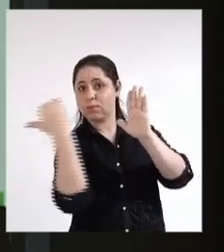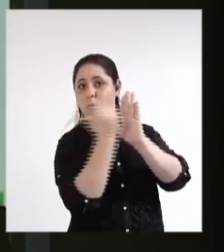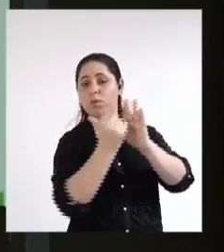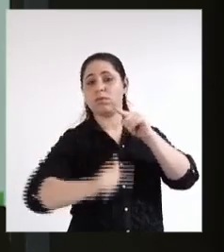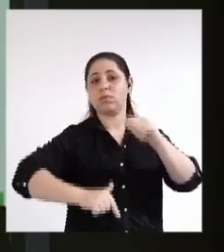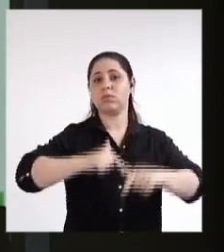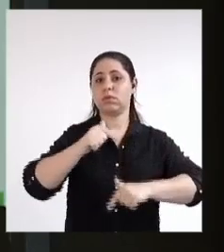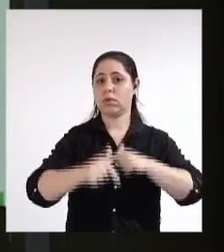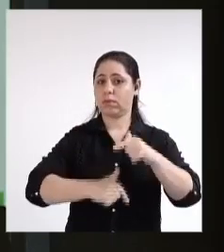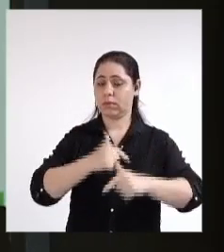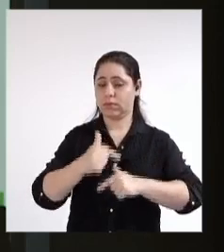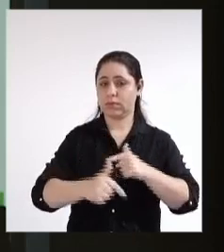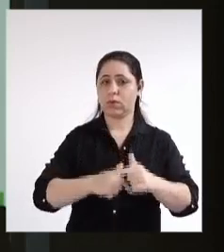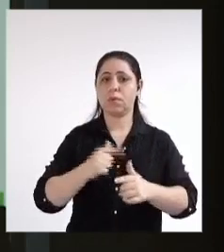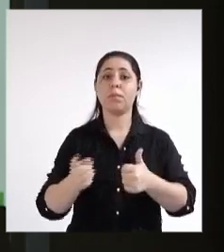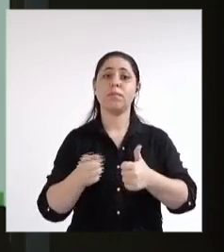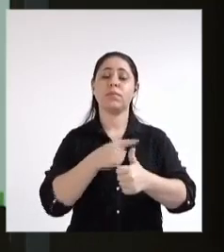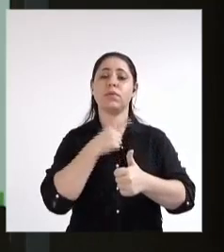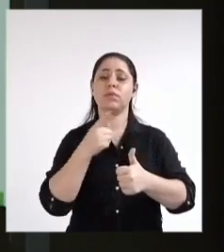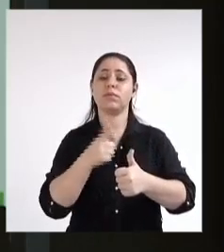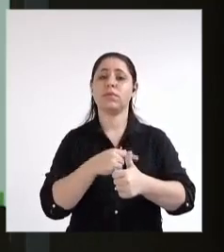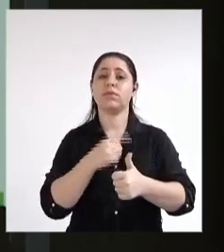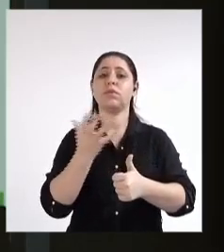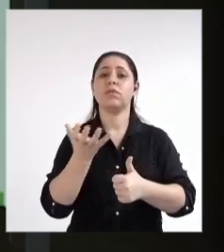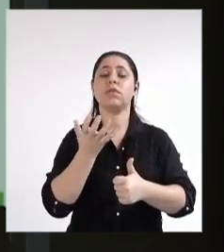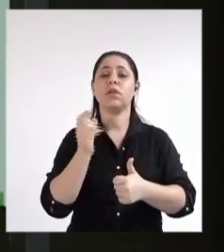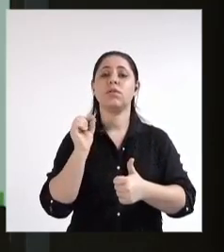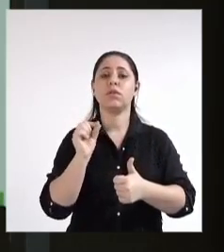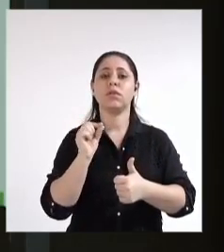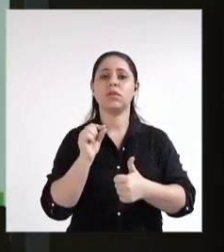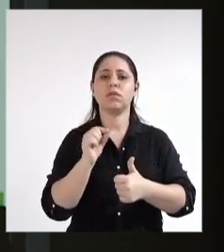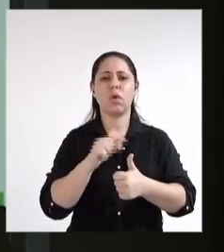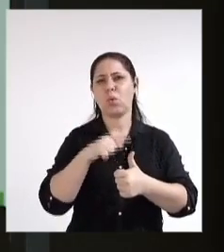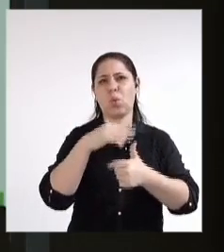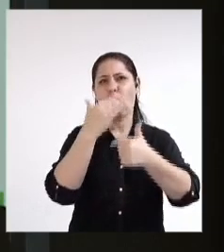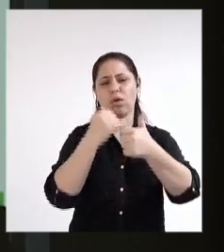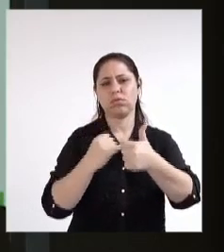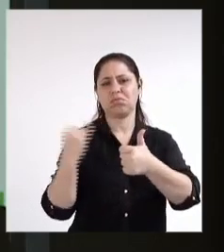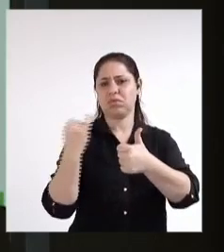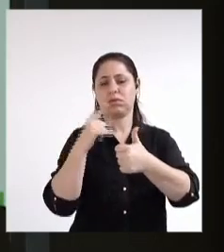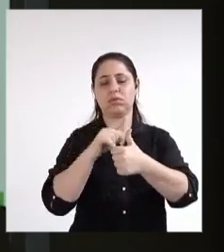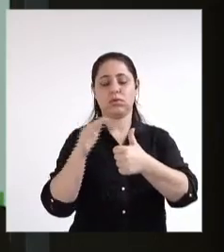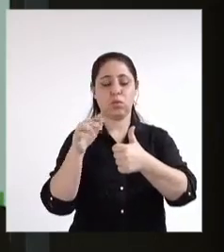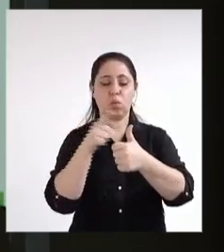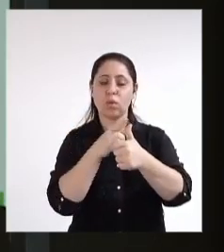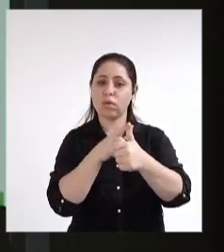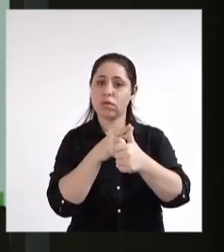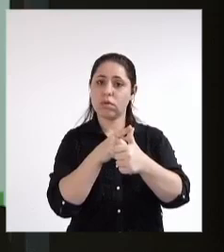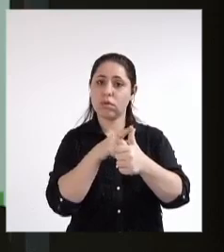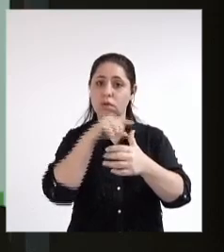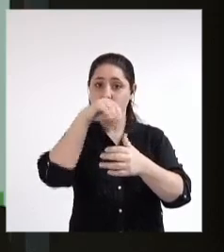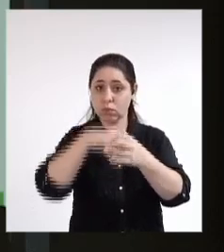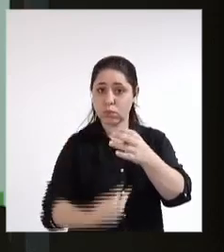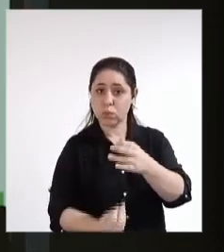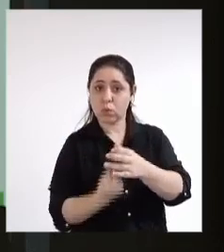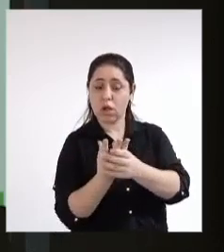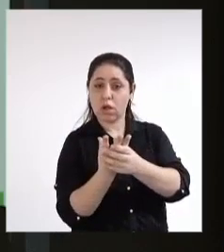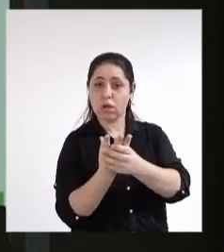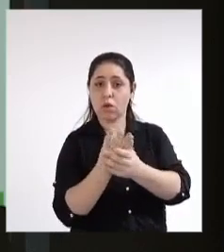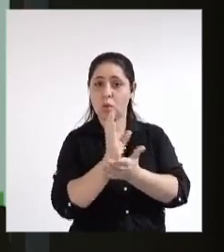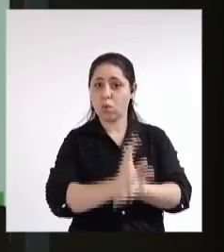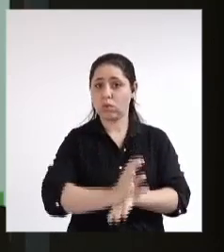tá primeiro nós queremos não está na ordem de prioridade não tá a gente mas nós queremos implantar os conselhos